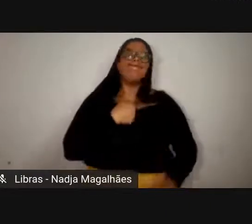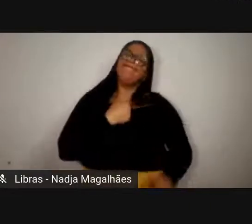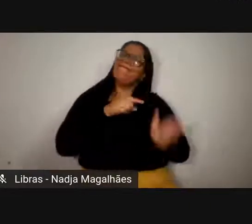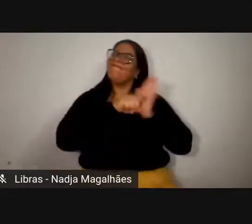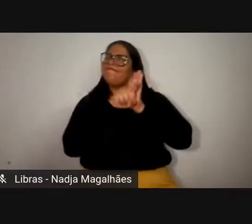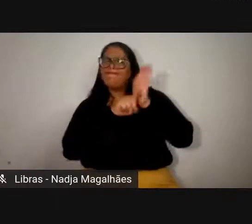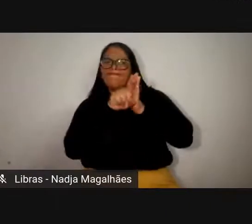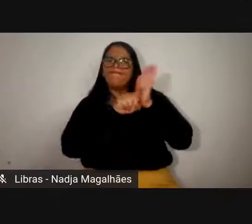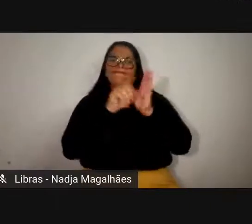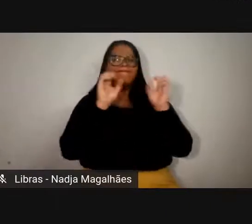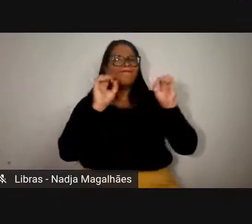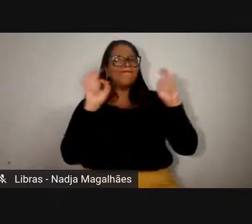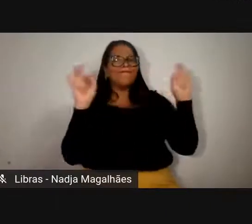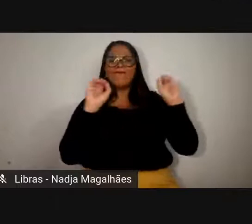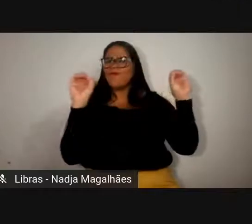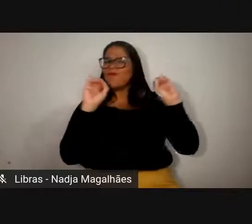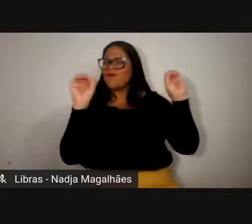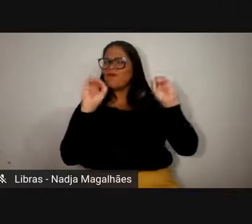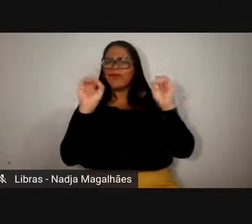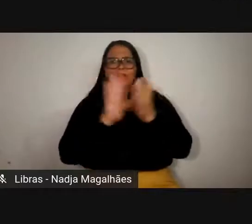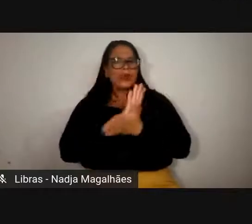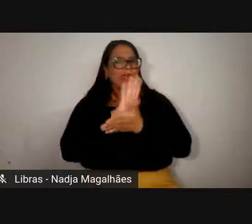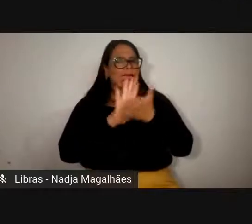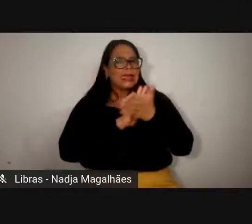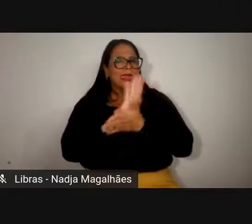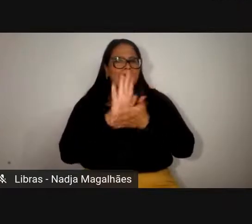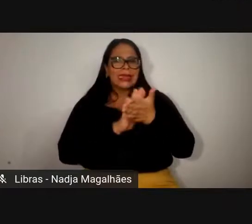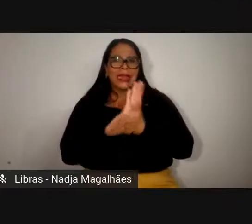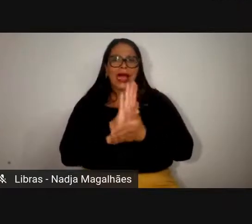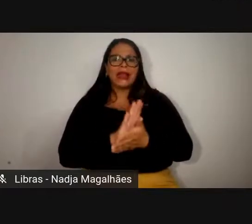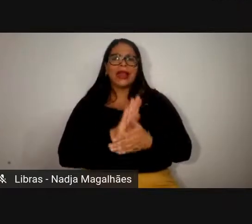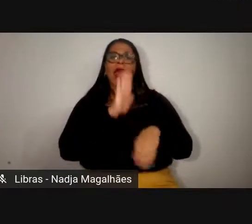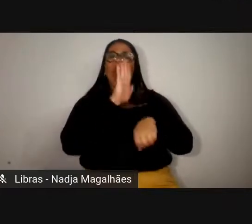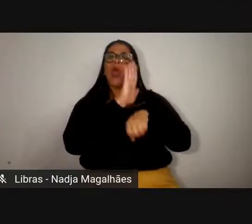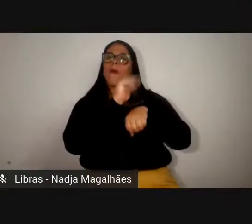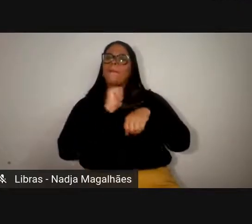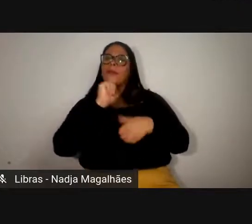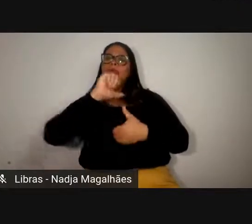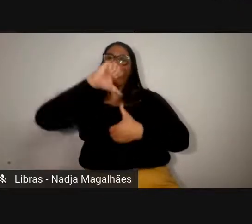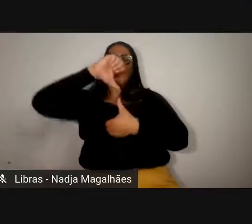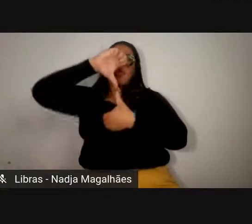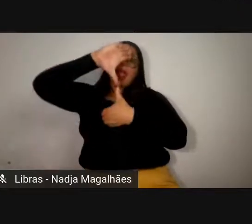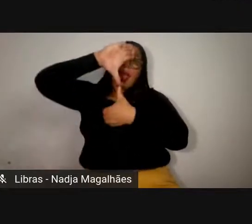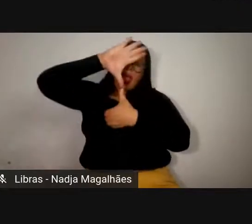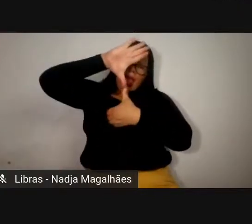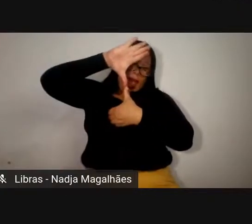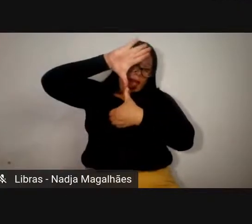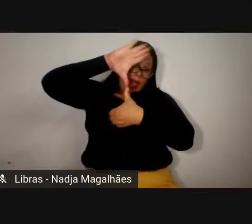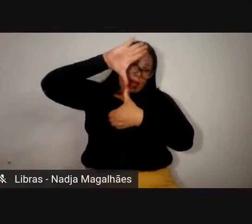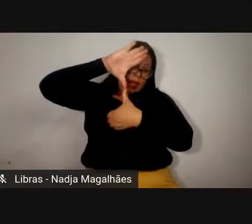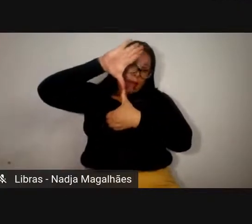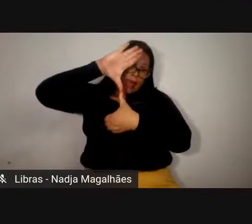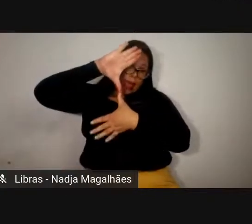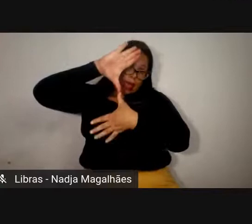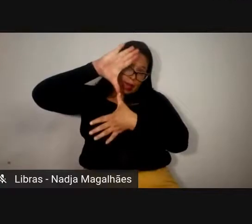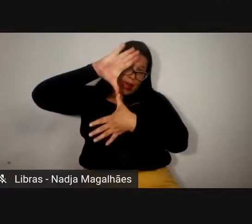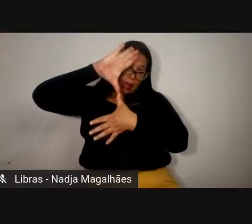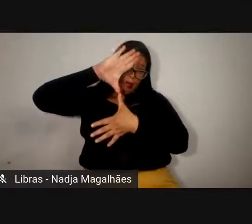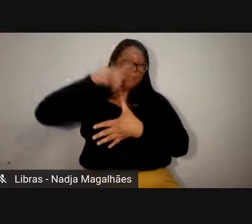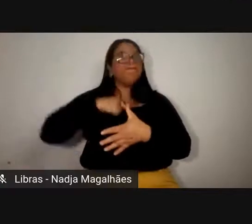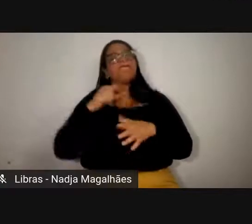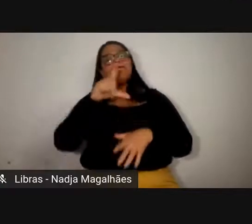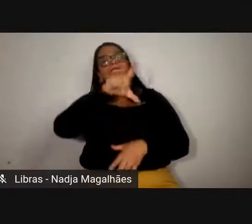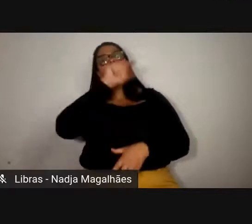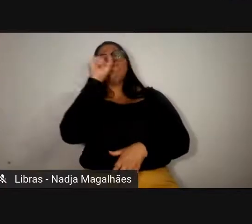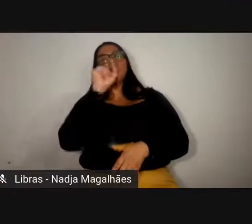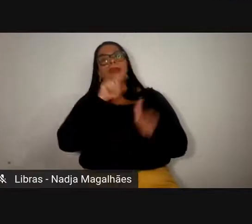uma pesquisa a respeito disso. E aí eu peguei o continente americano justamente porque é o nosso continente e eu